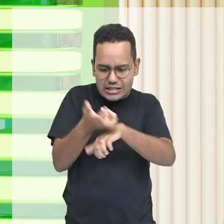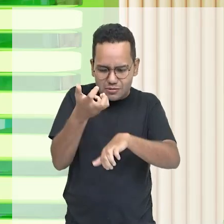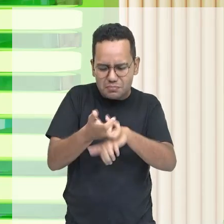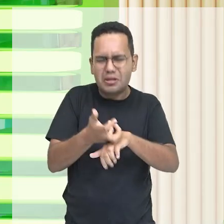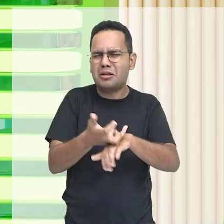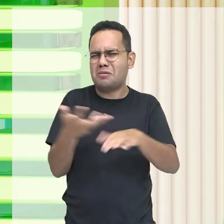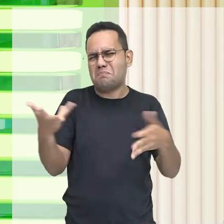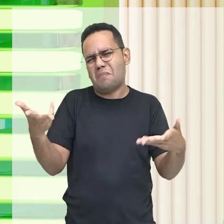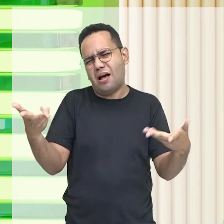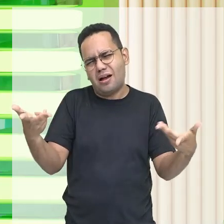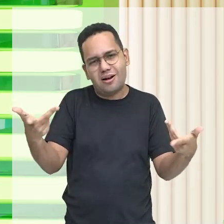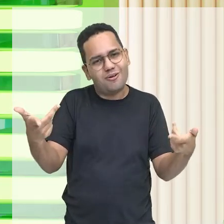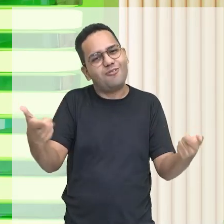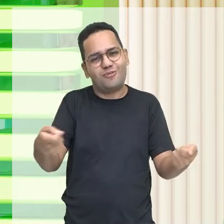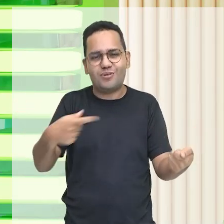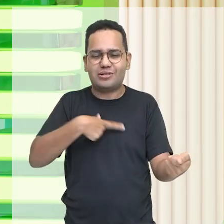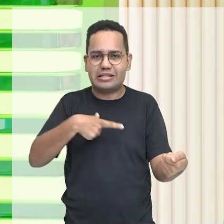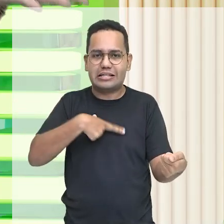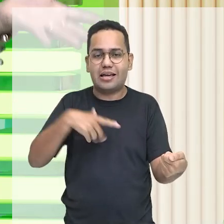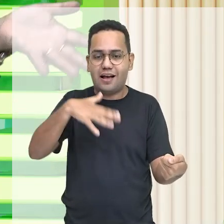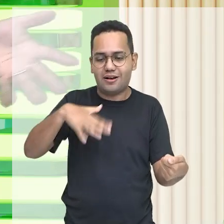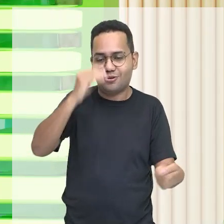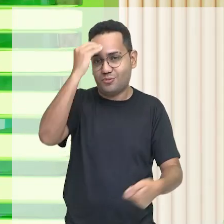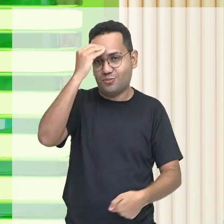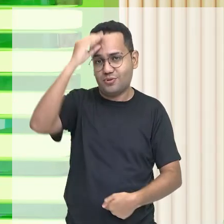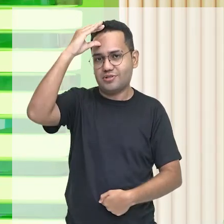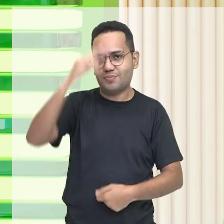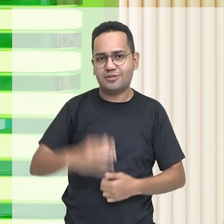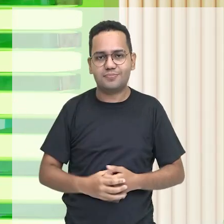física e o nosso mundo e o